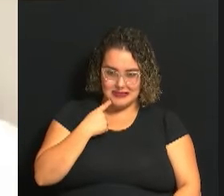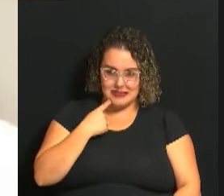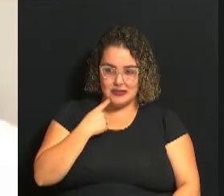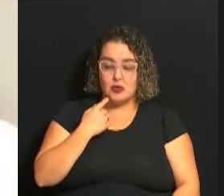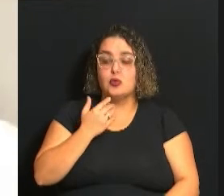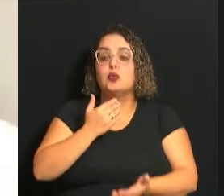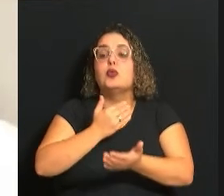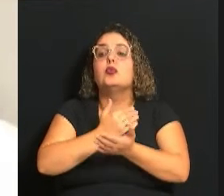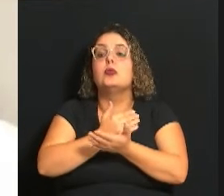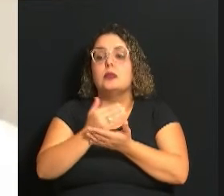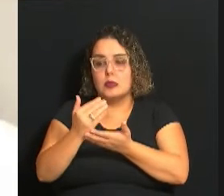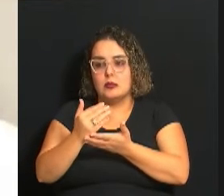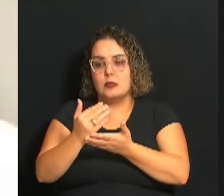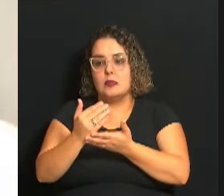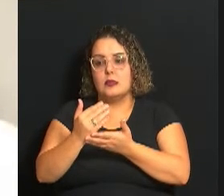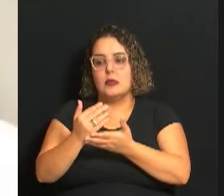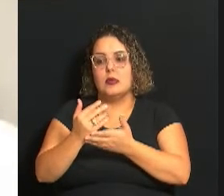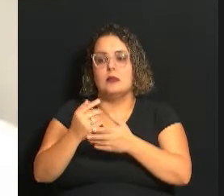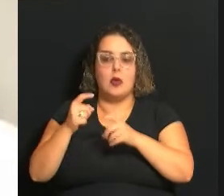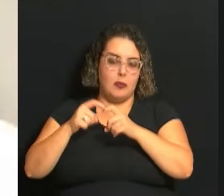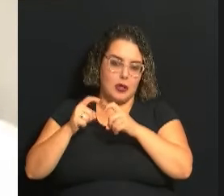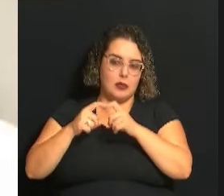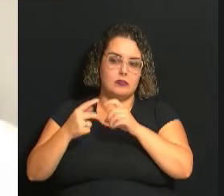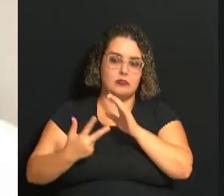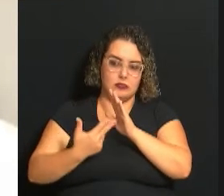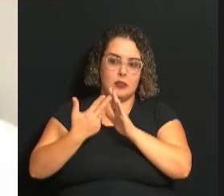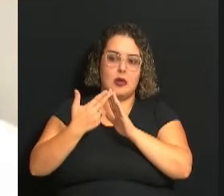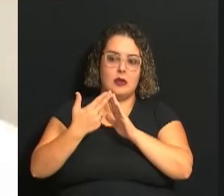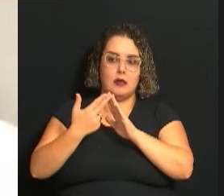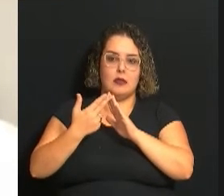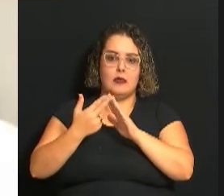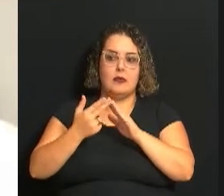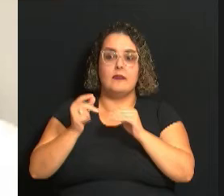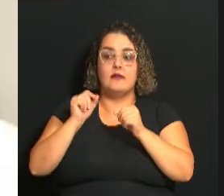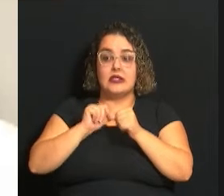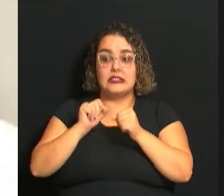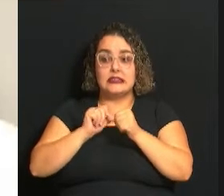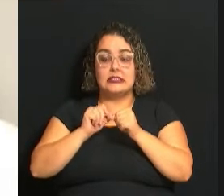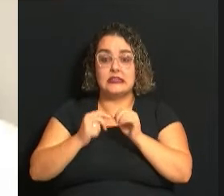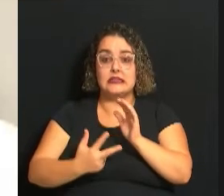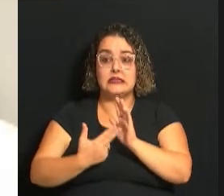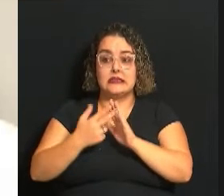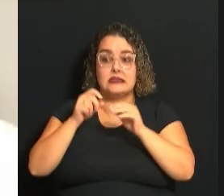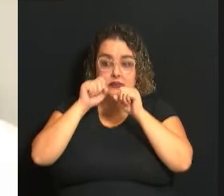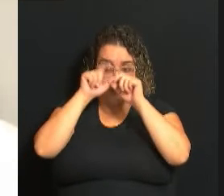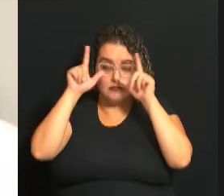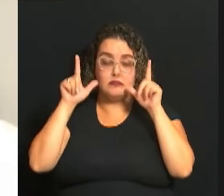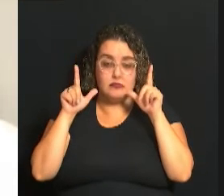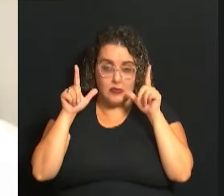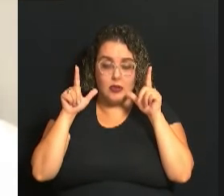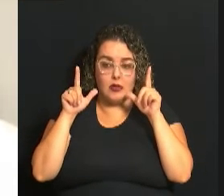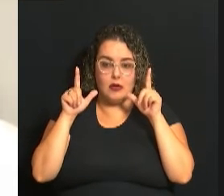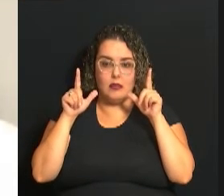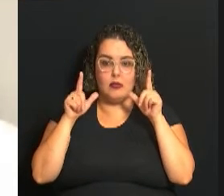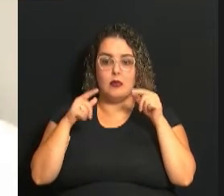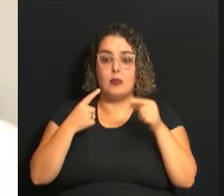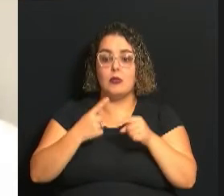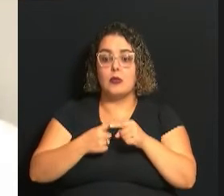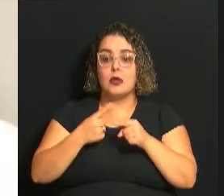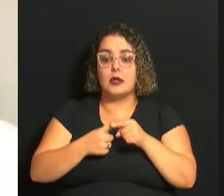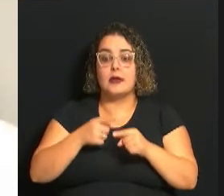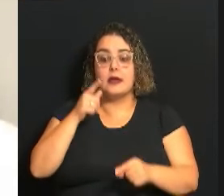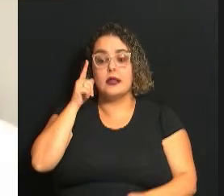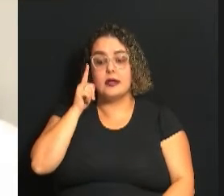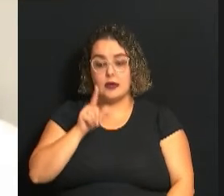Inicialmente, o neurocirurgião fez uma suposição em fazer a cirurgia comigo acordada, tá? Porque aí ele